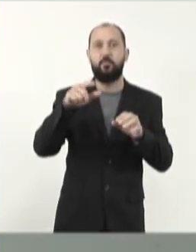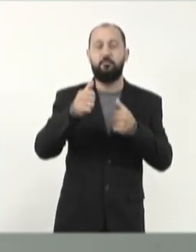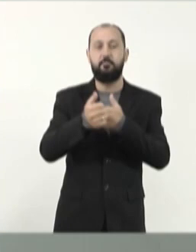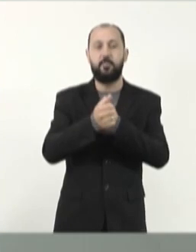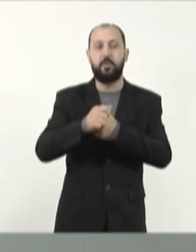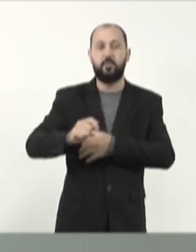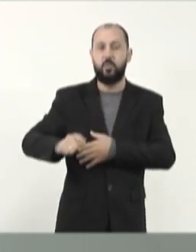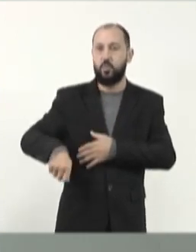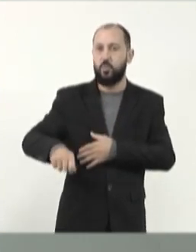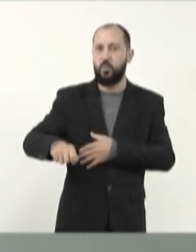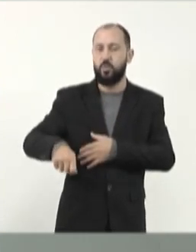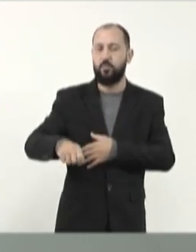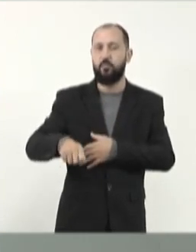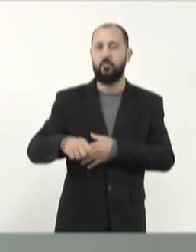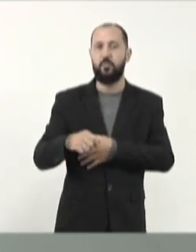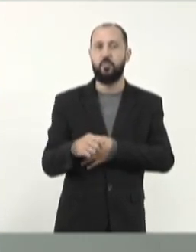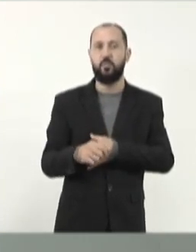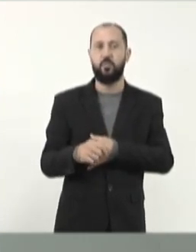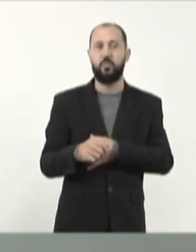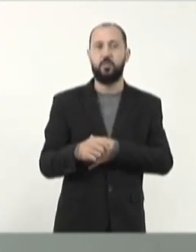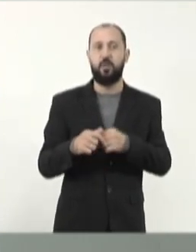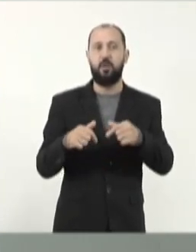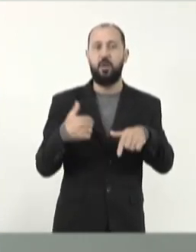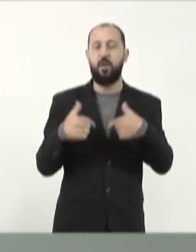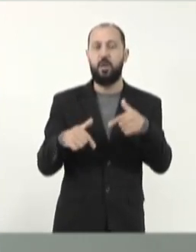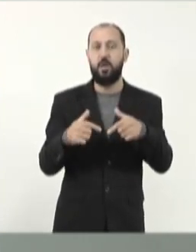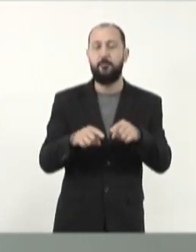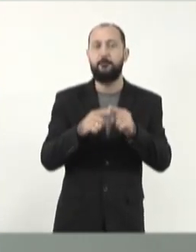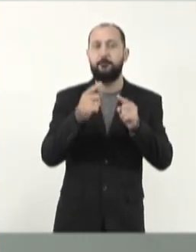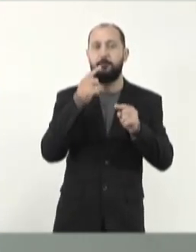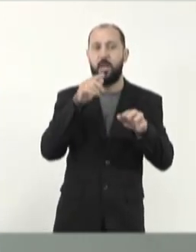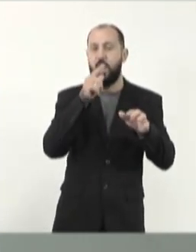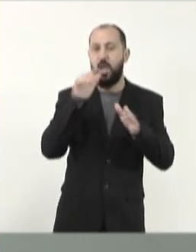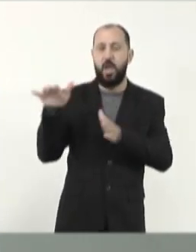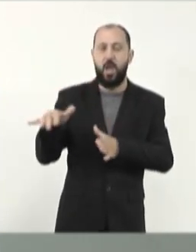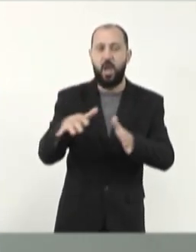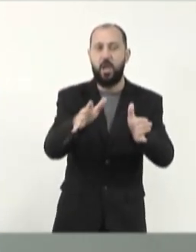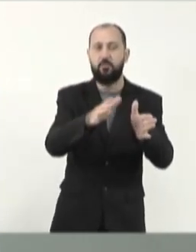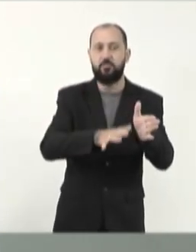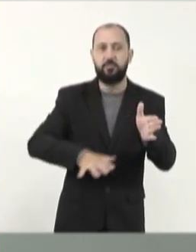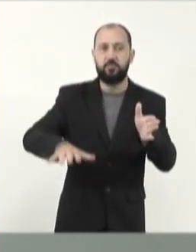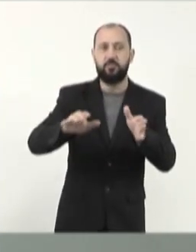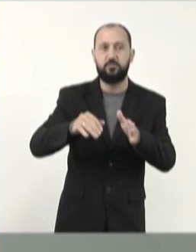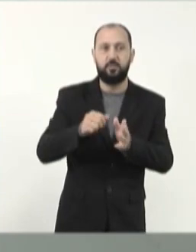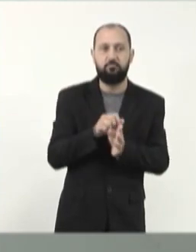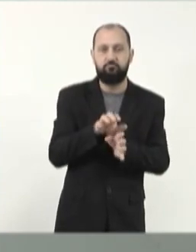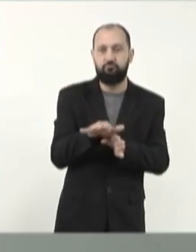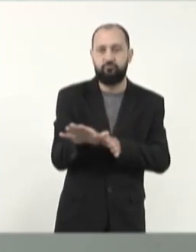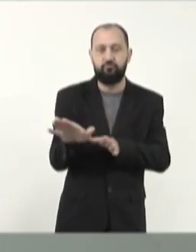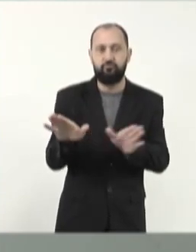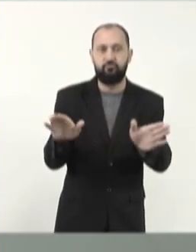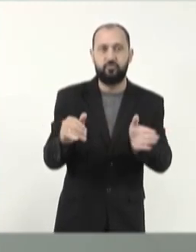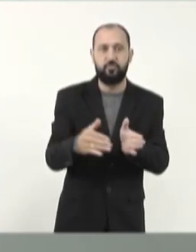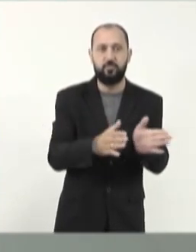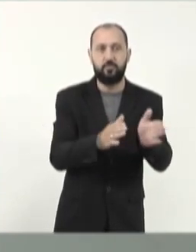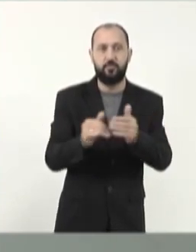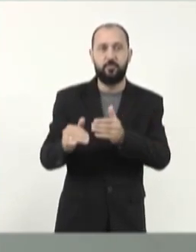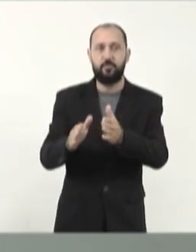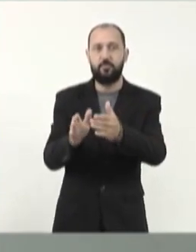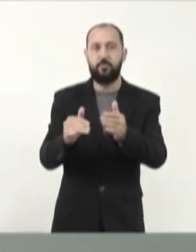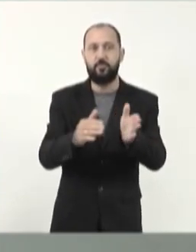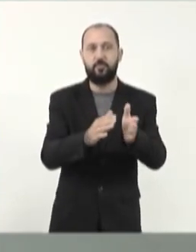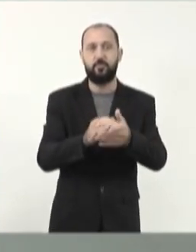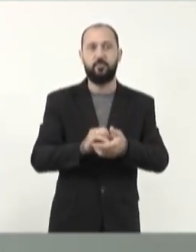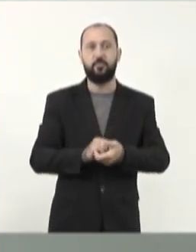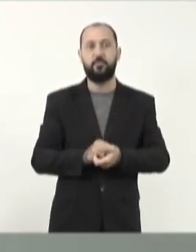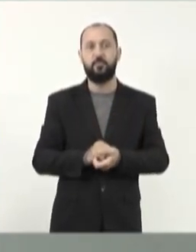Porto Murtinho, uma região em que ele atua muito, mas a bacia do Rio Apa também tem várias ramificações em outros rios que passam por Bela Vista, Ponta